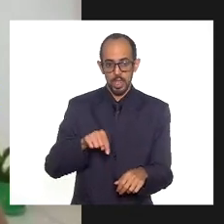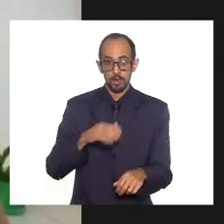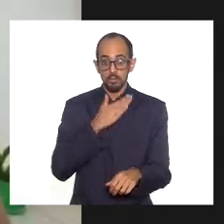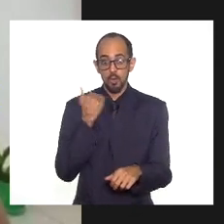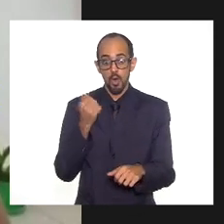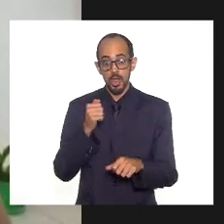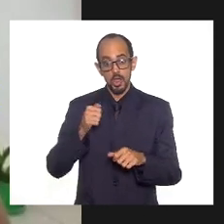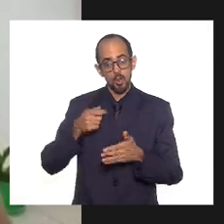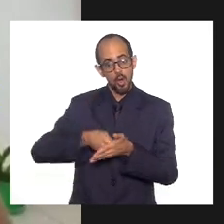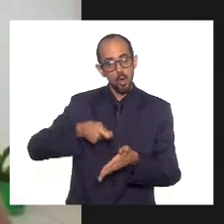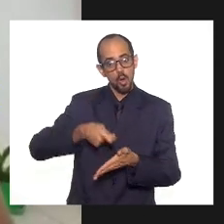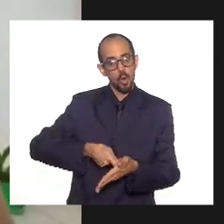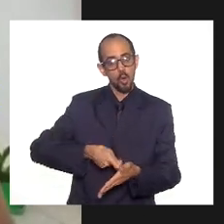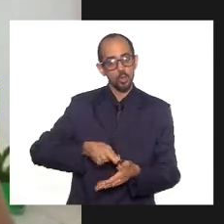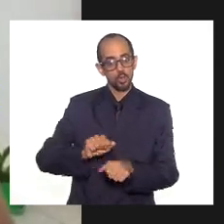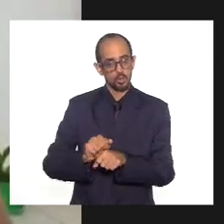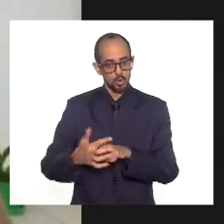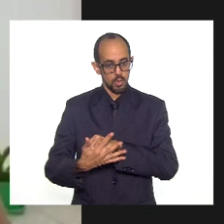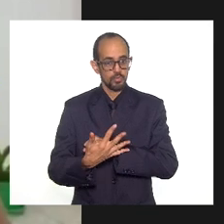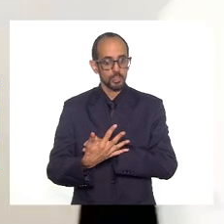linha de frente ao combate ao Covid.